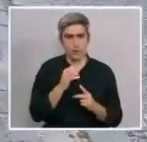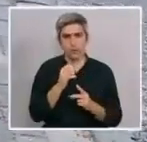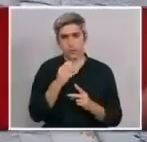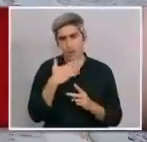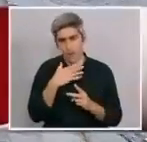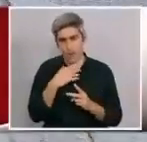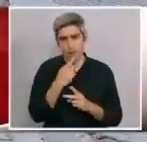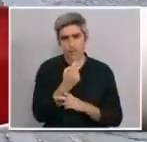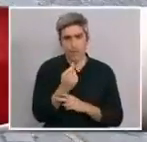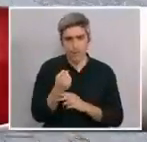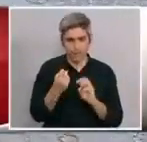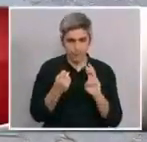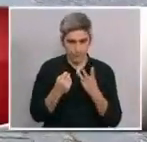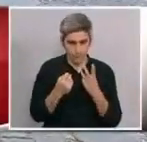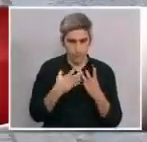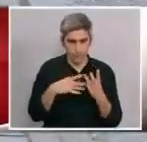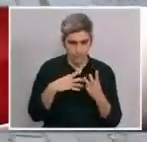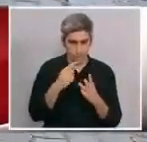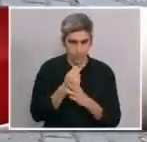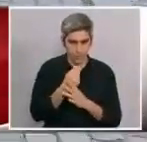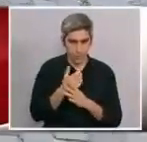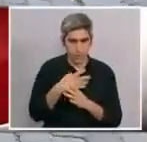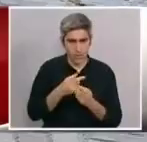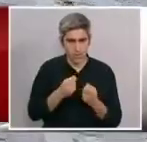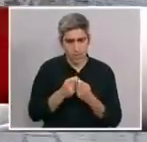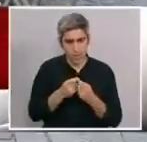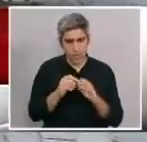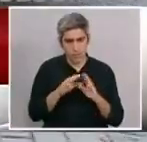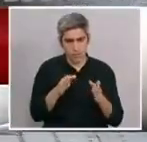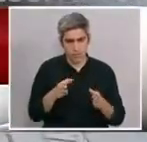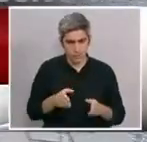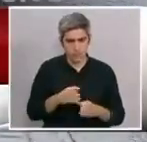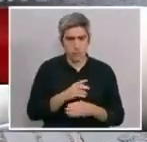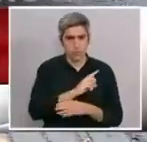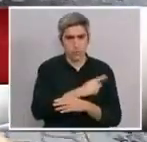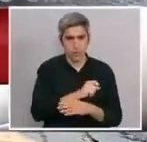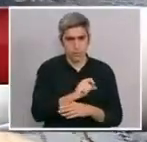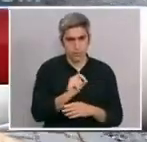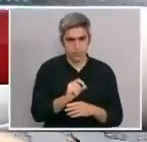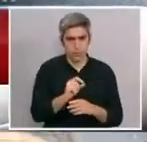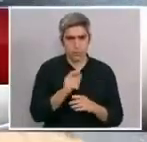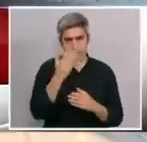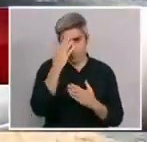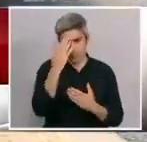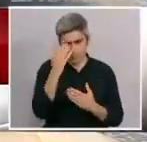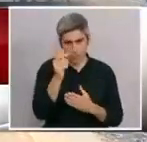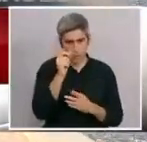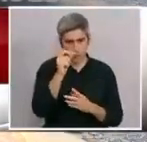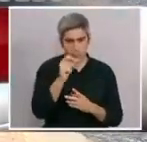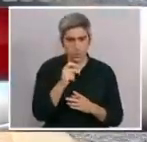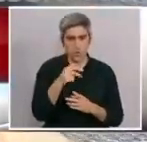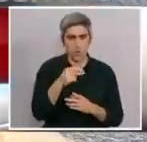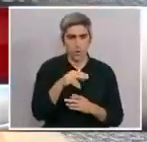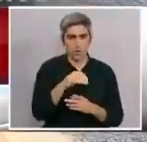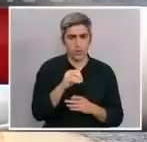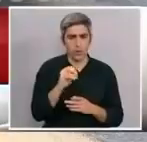três velas. Fez questão de se aproximar do túmulo, do poder também homenagear António Oliveira